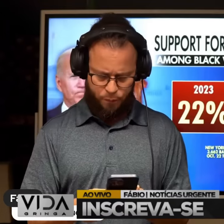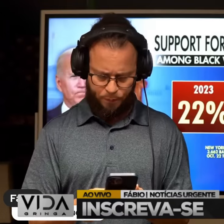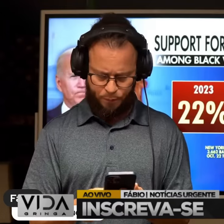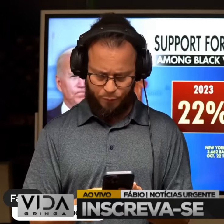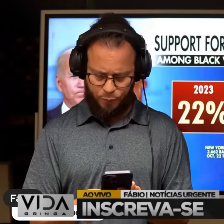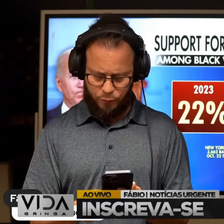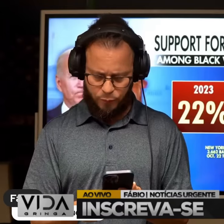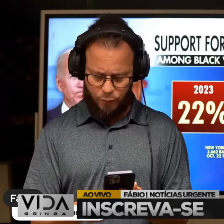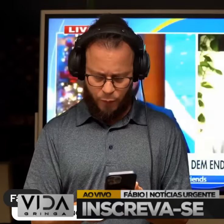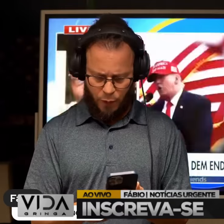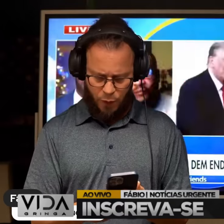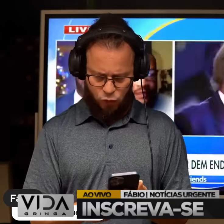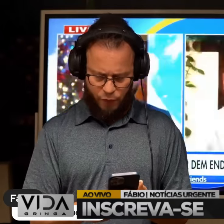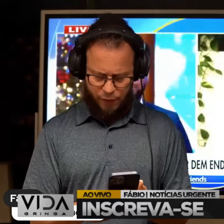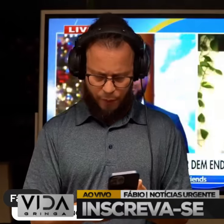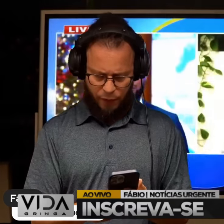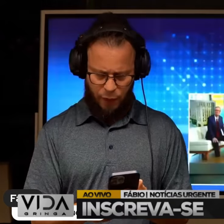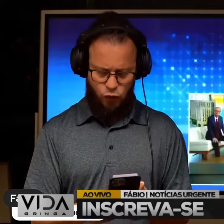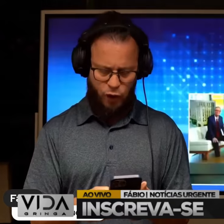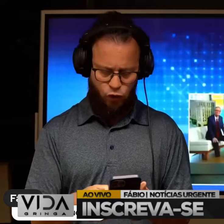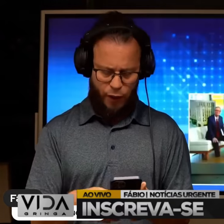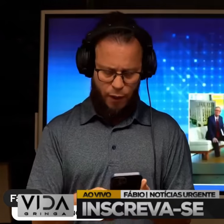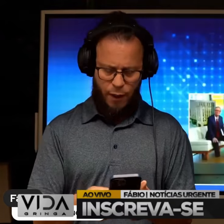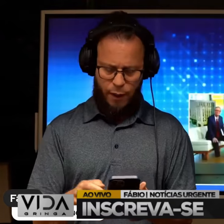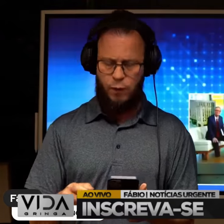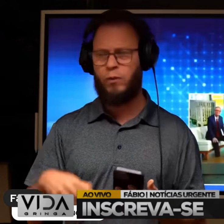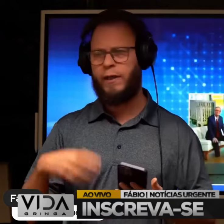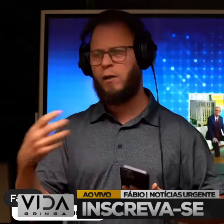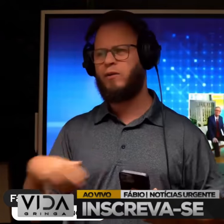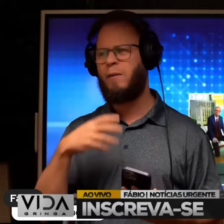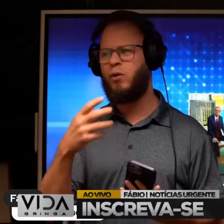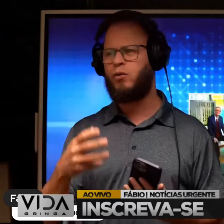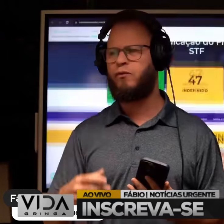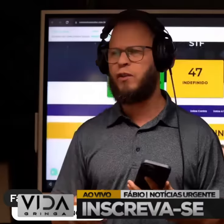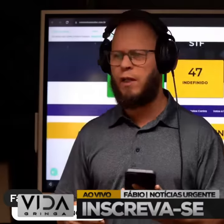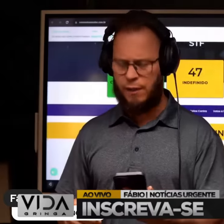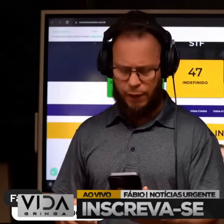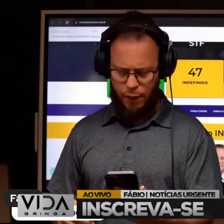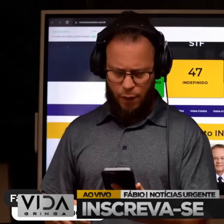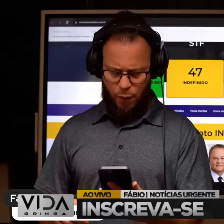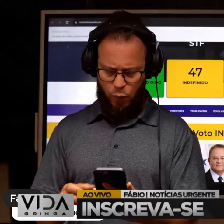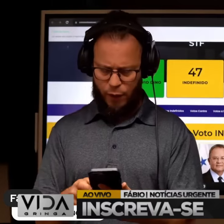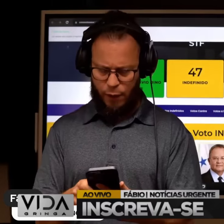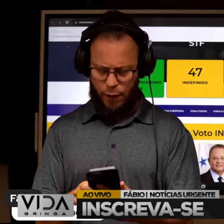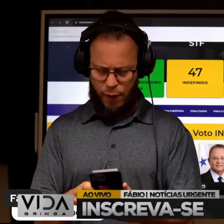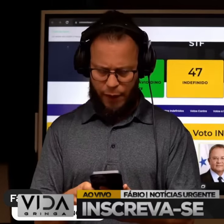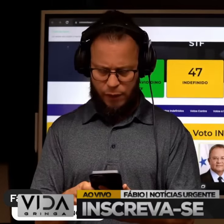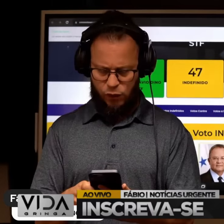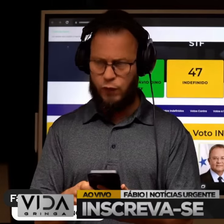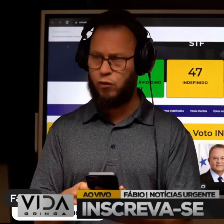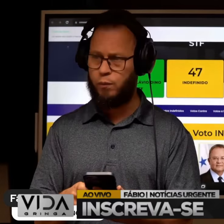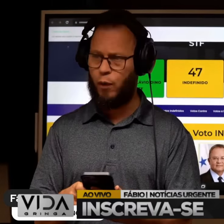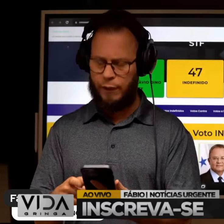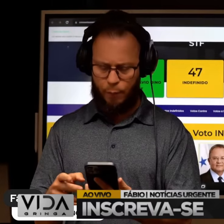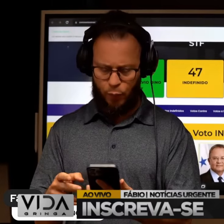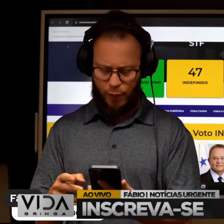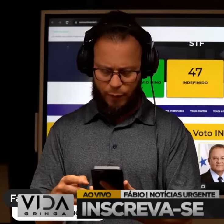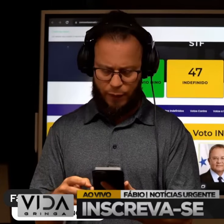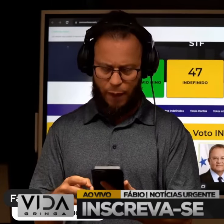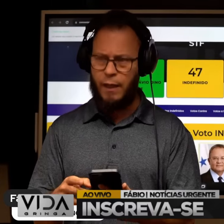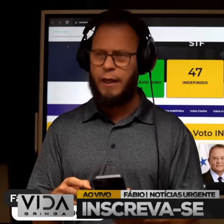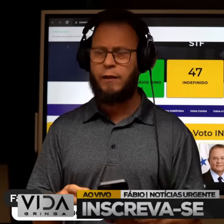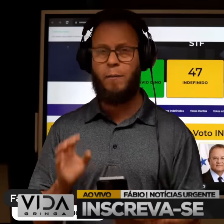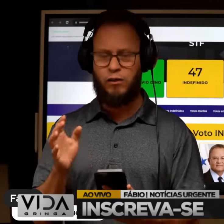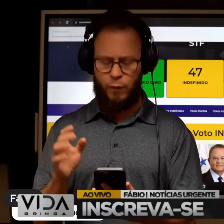Unidos. Deixa eu ver se tem mais. É só isso aí, que eu não quero botar muito o vídeo deles ali, porque esses vídeos podem dar problema,